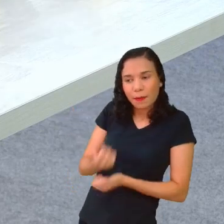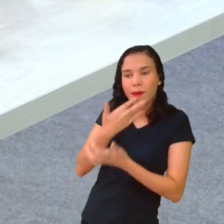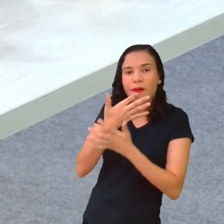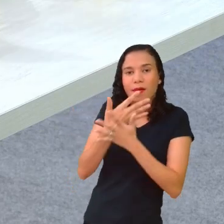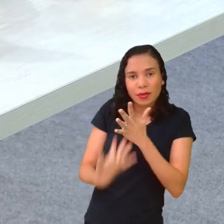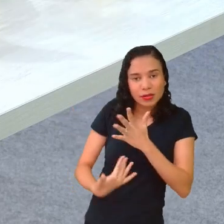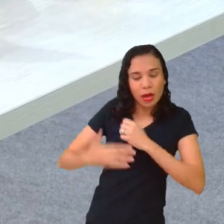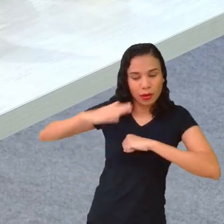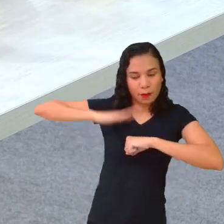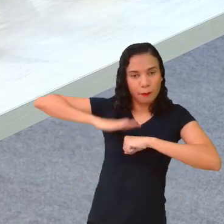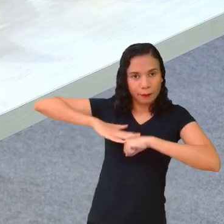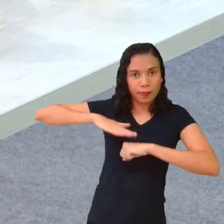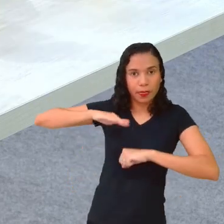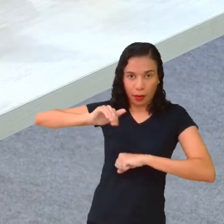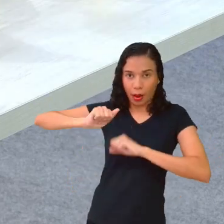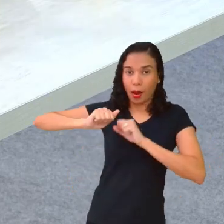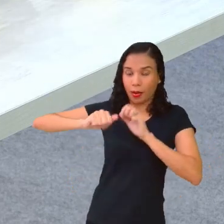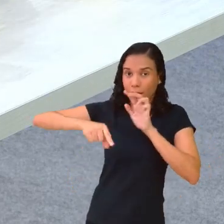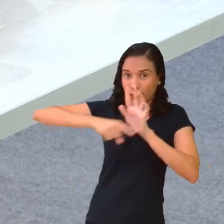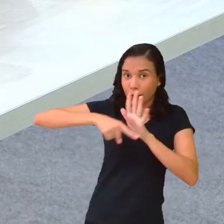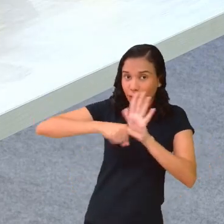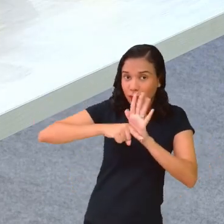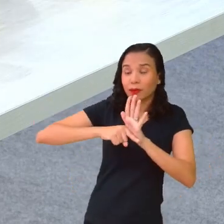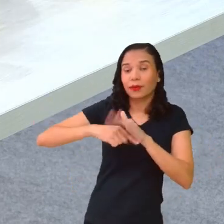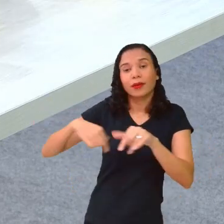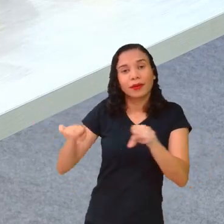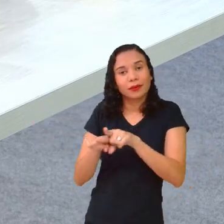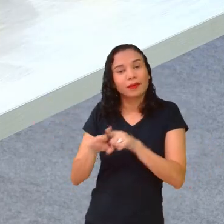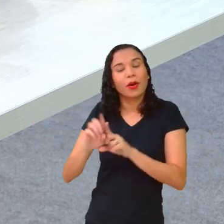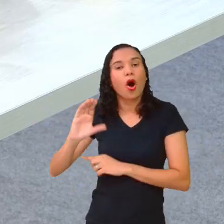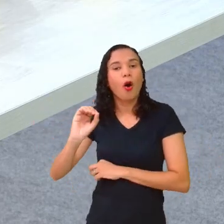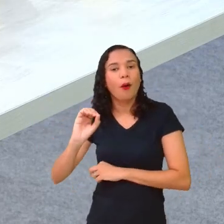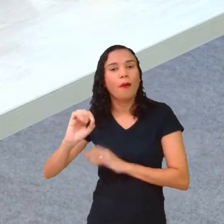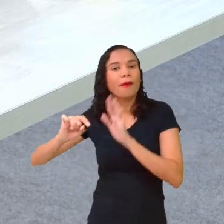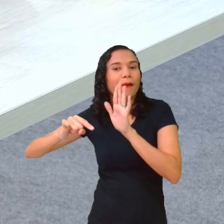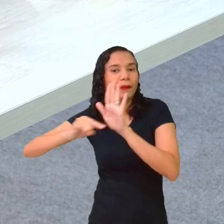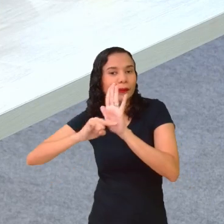receber dela mesmo, de alguém que é igual a ela, e do O